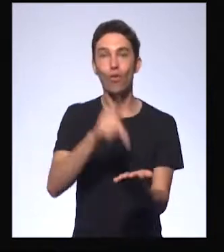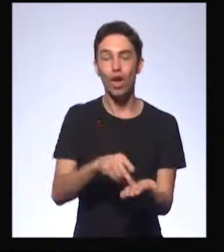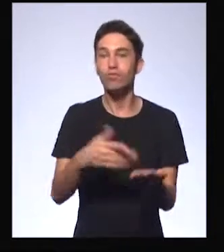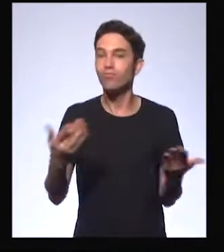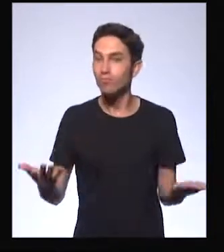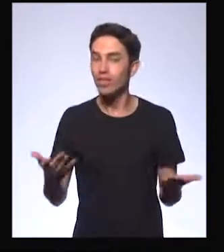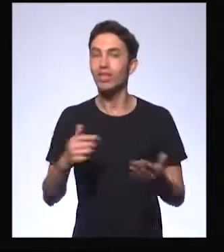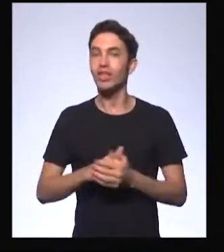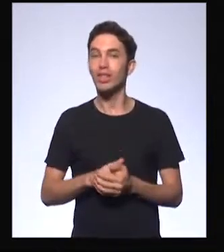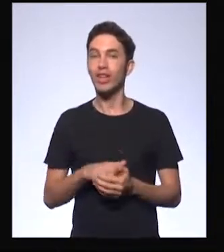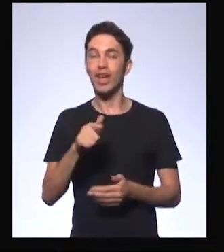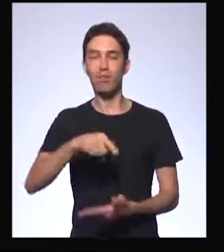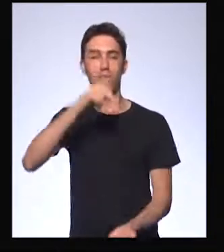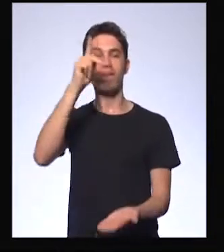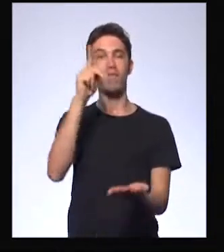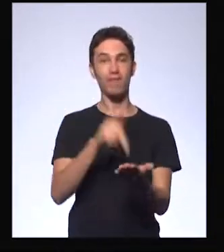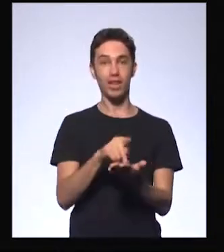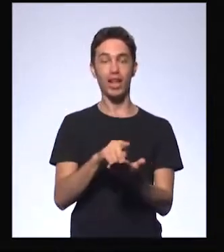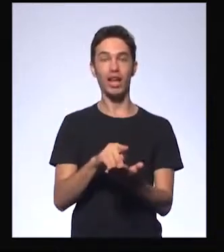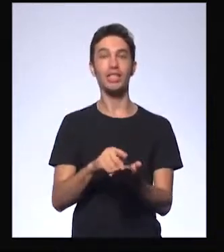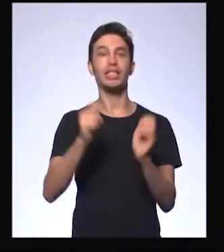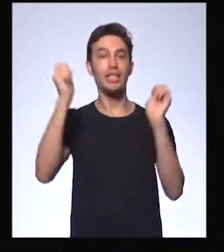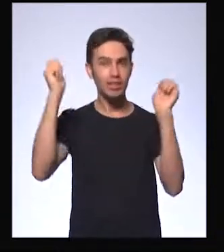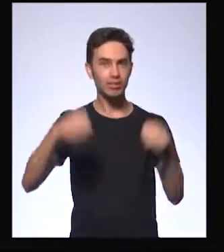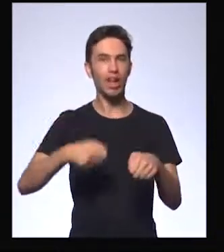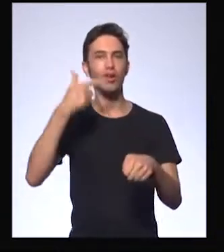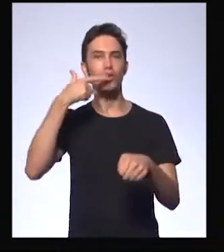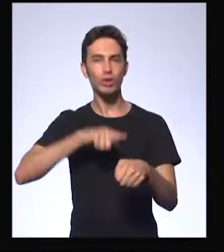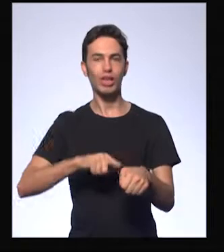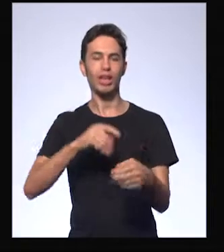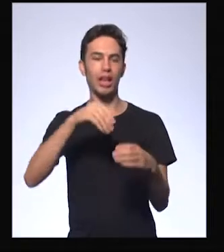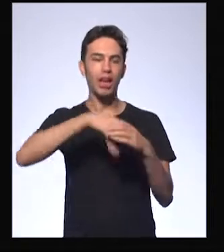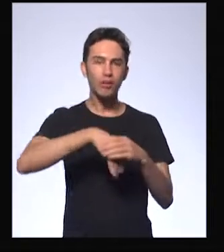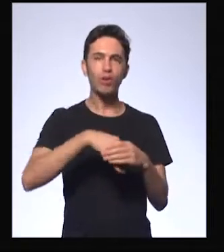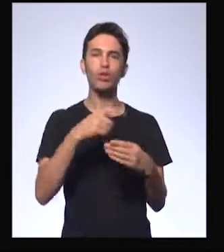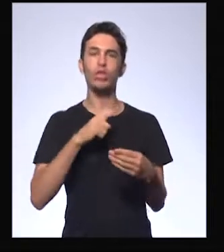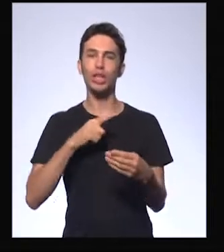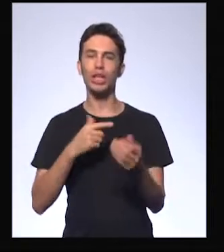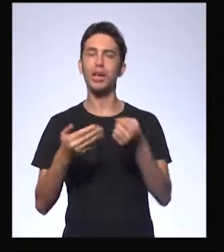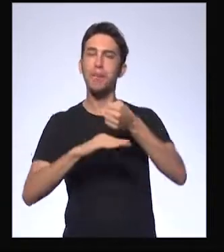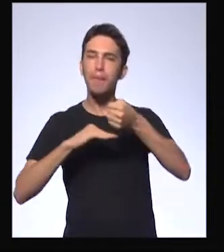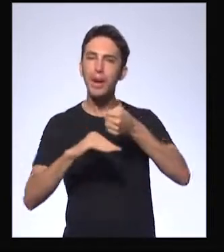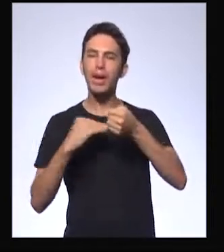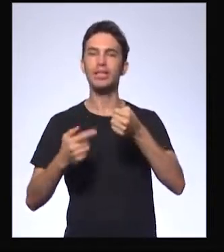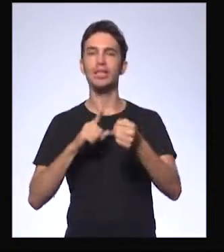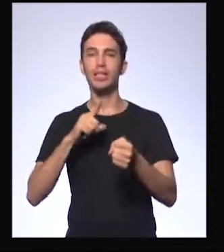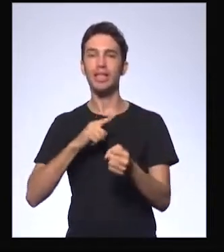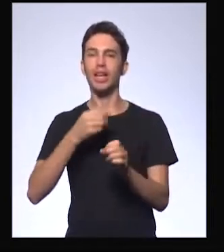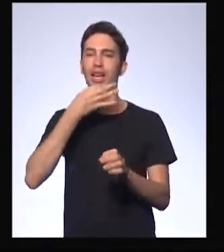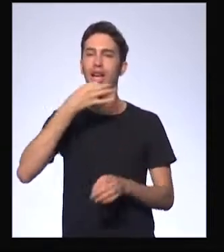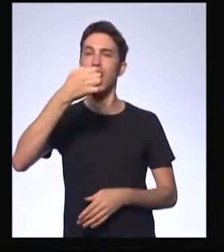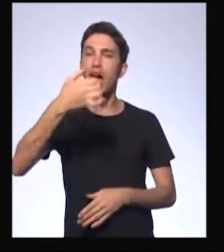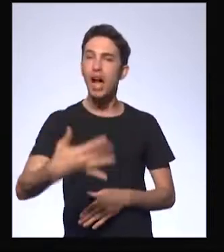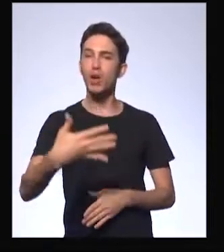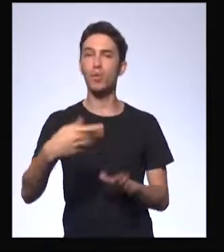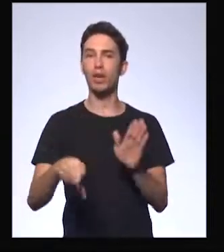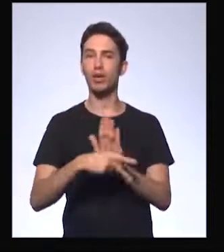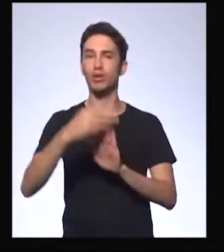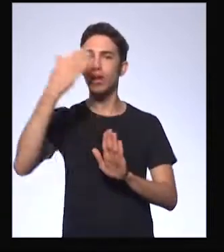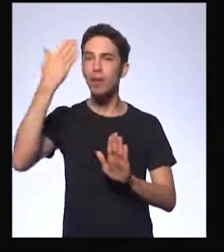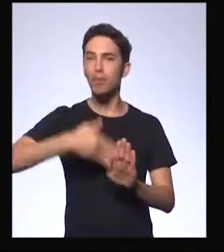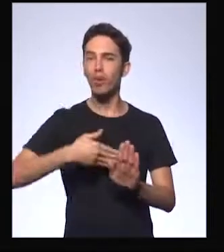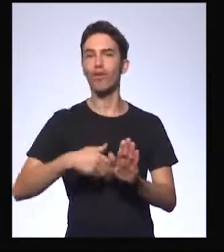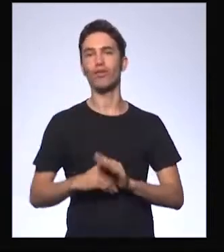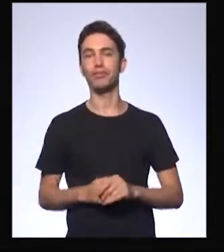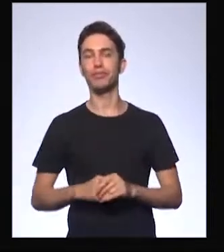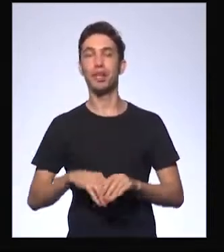então, uma verdade que possui fonte, possui embasamento, possui argumentos comprovados.